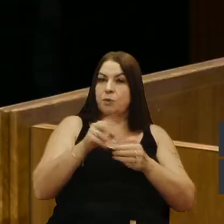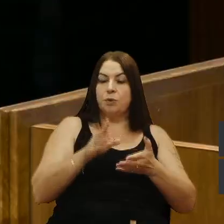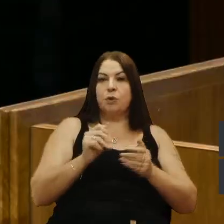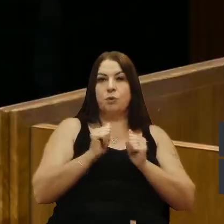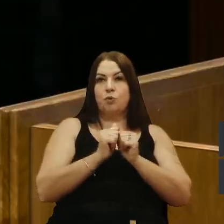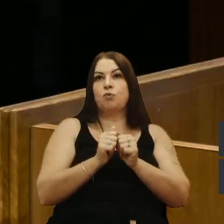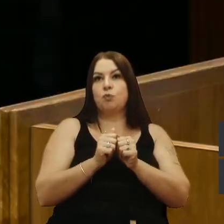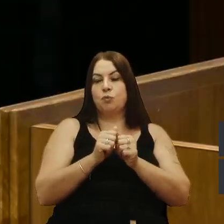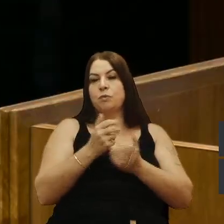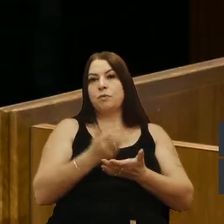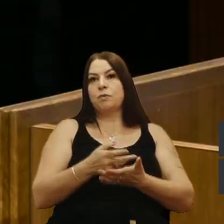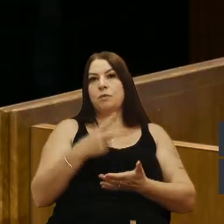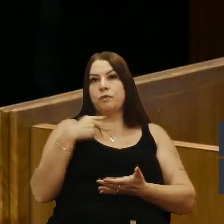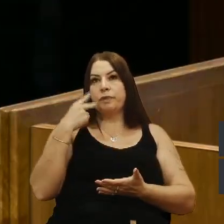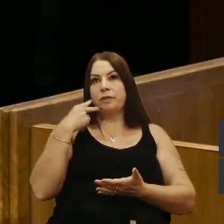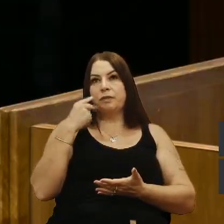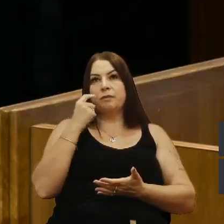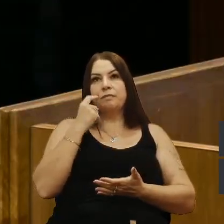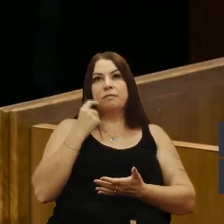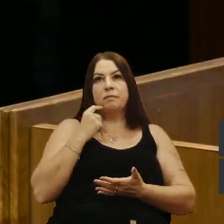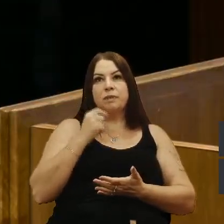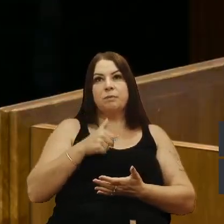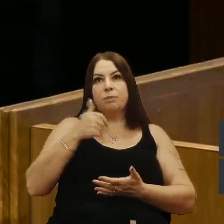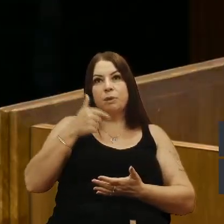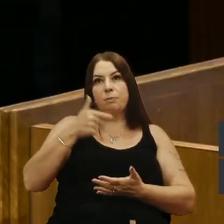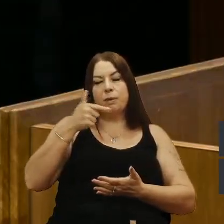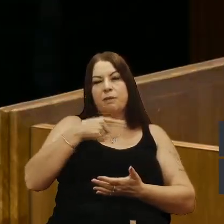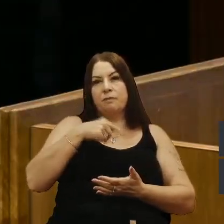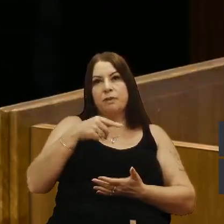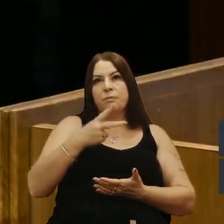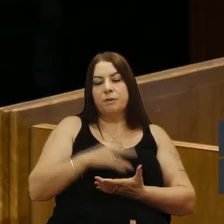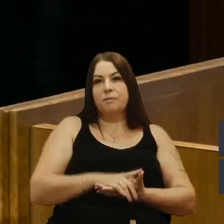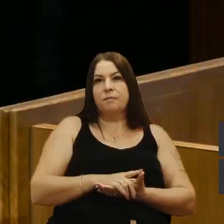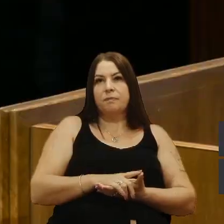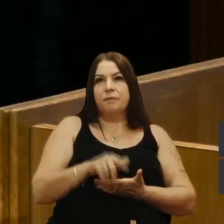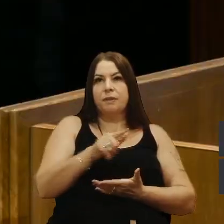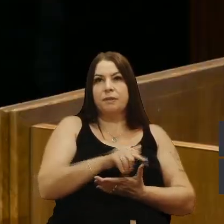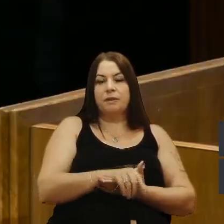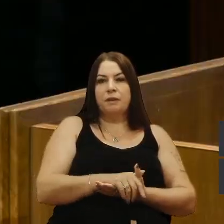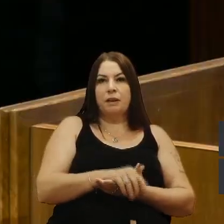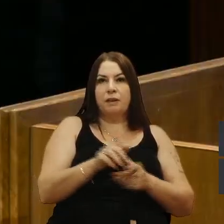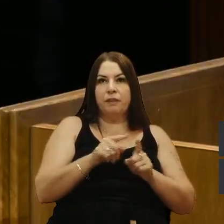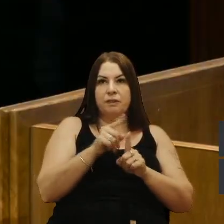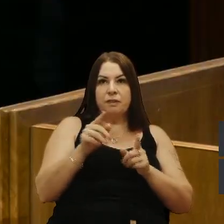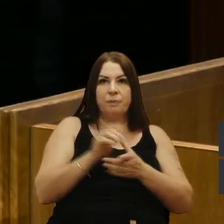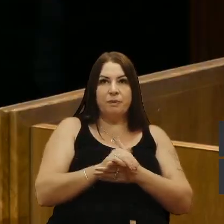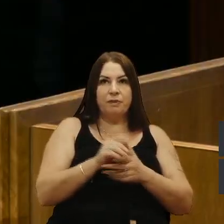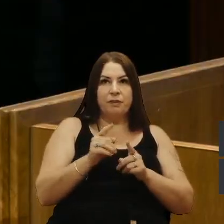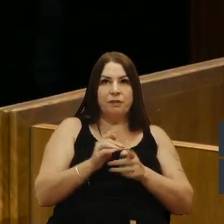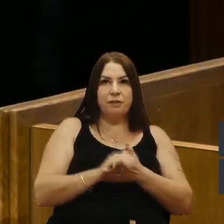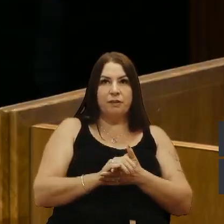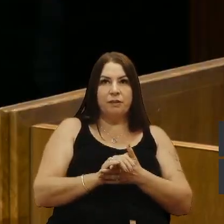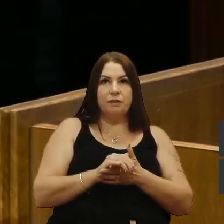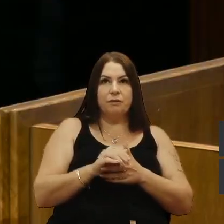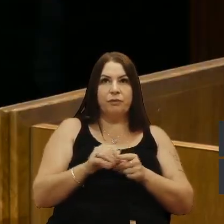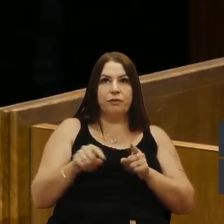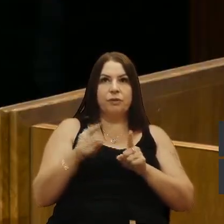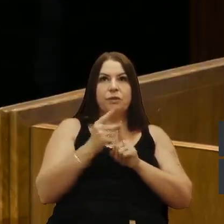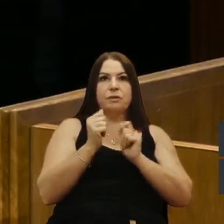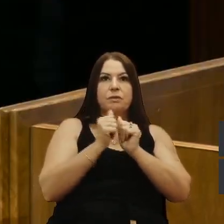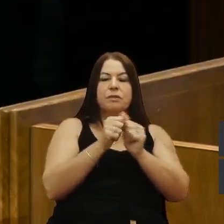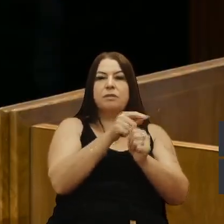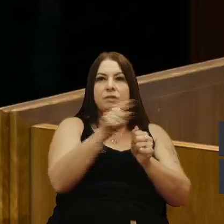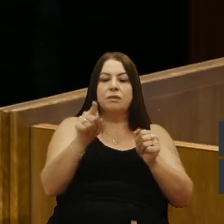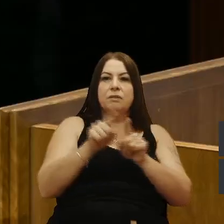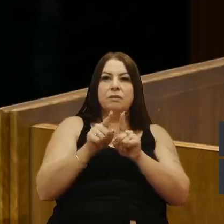estando com o vereador Wagner de primeiro vice-presidente, com muito orgulho que faço parte com o vereador Lucas, com o vereador Bortola, com o